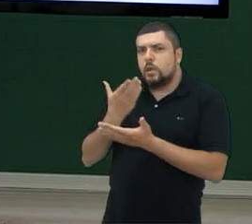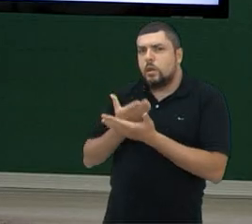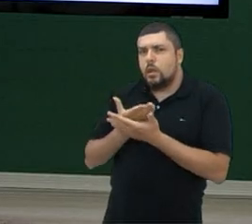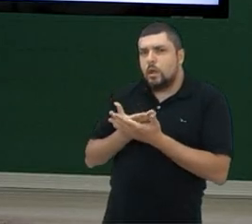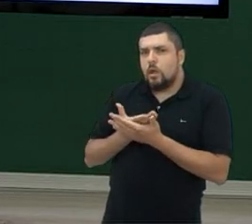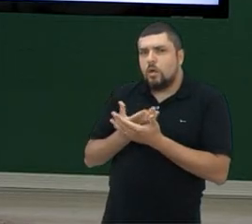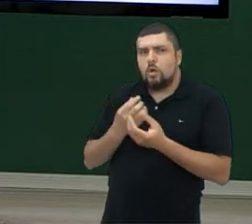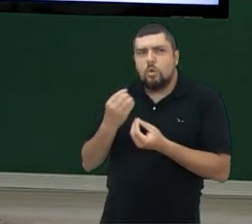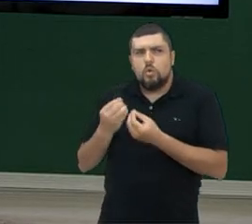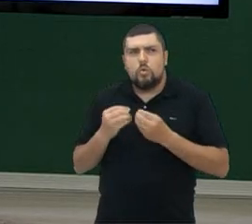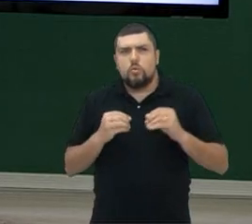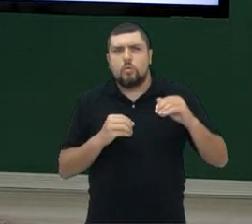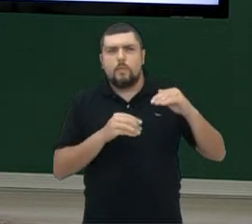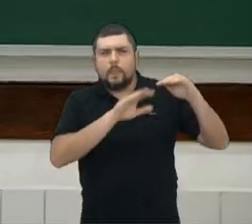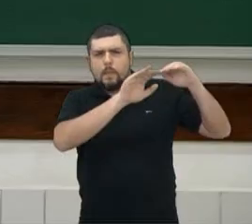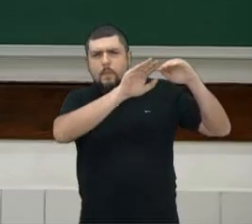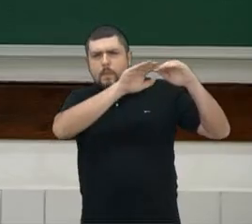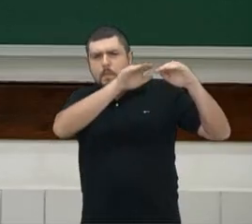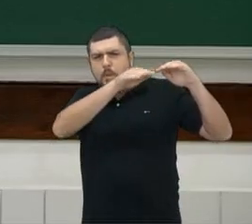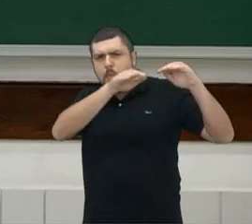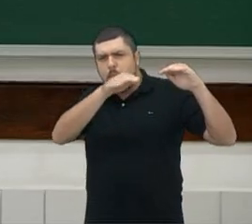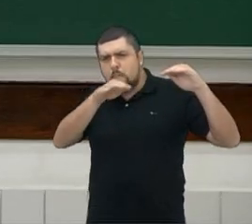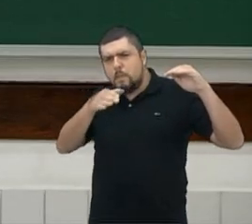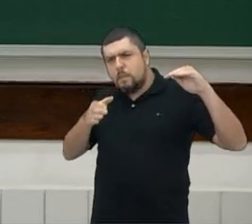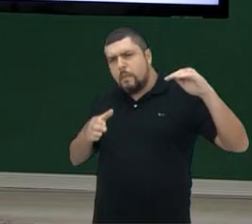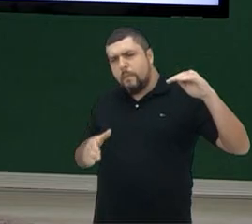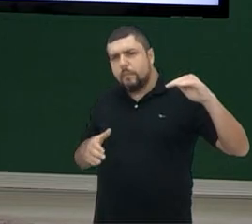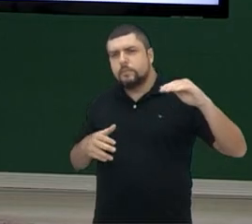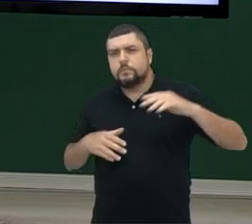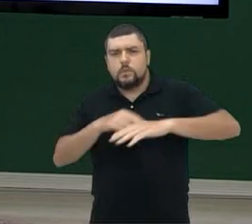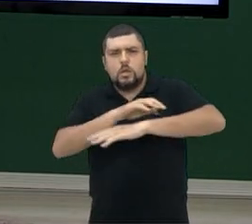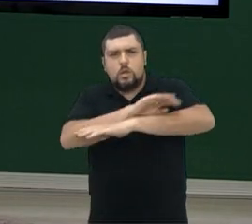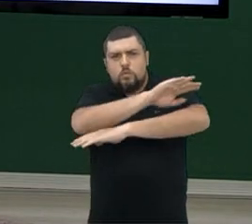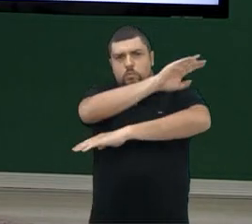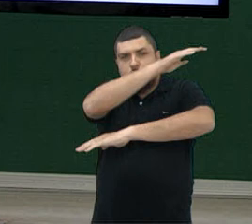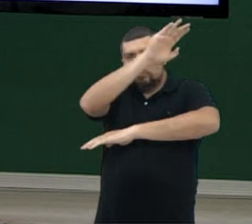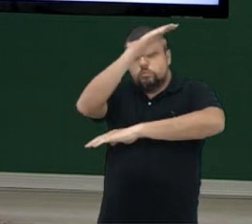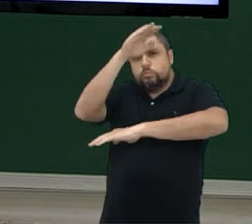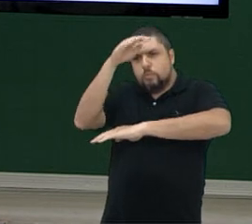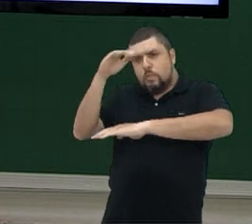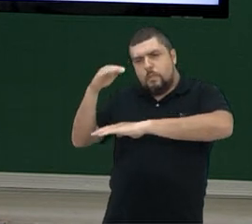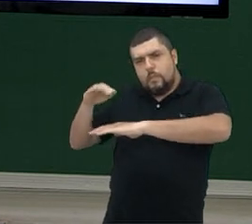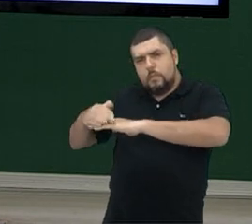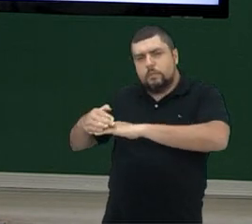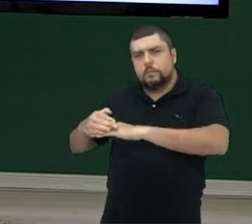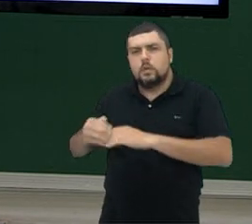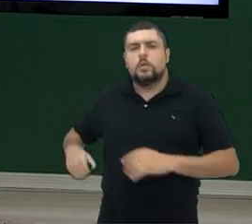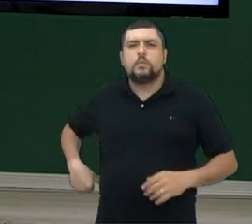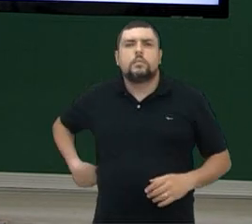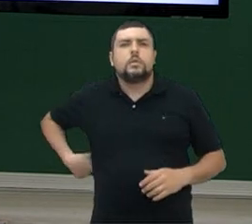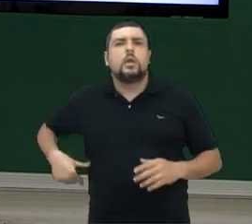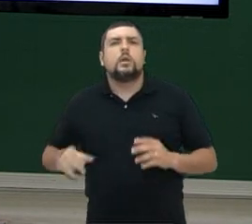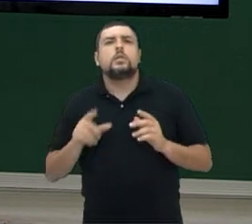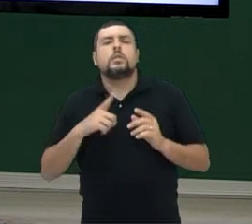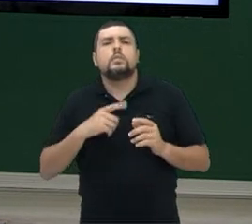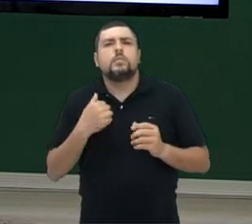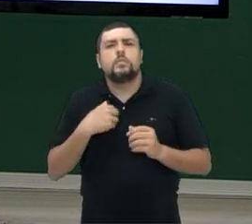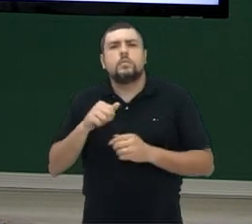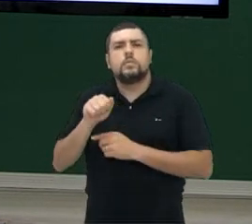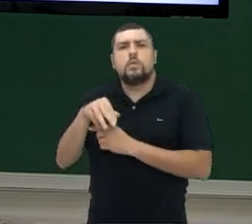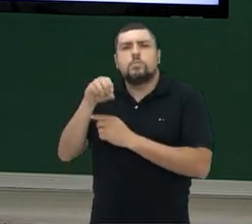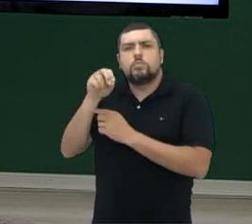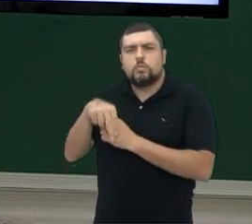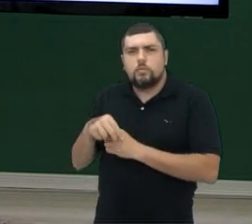de Jebel Barkal que o senhor trouxe? Pois é, lá nós mostramos o templo de Amon, um outro templo de Amon, esse aqui é o